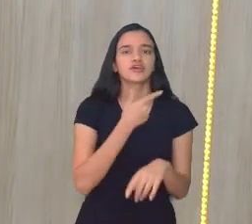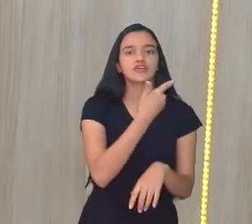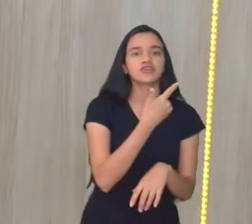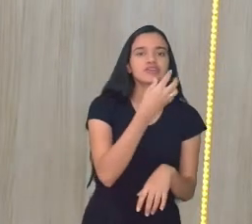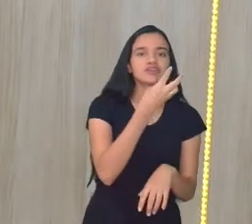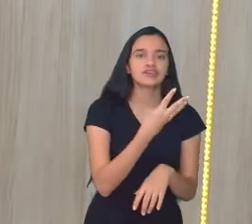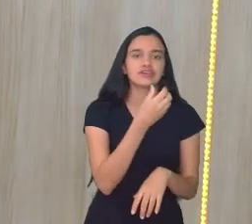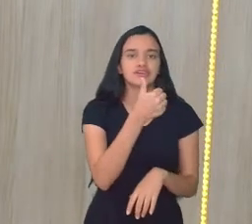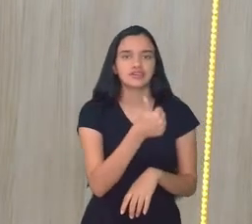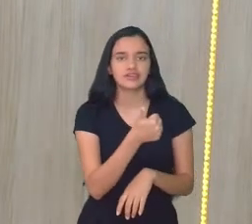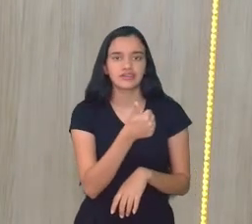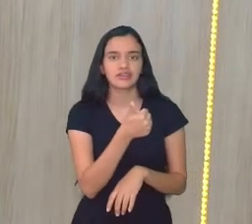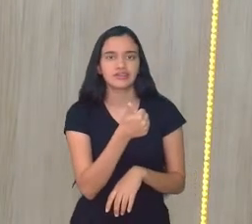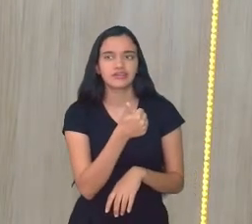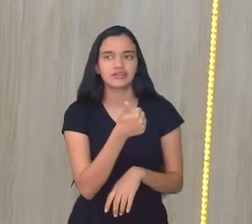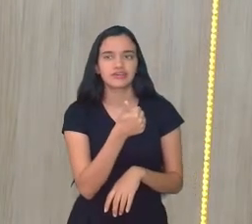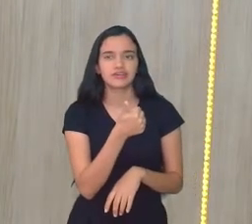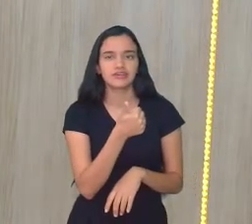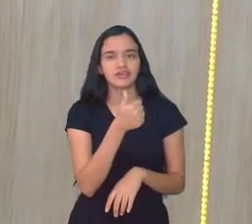231